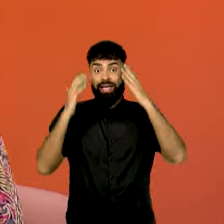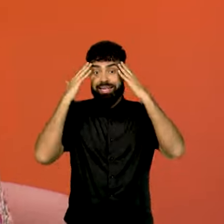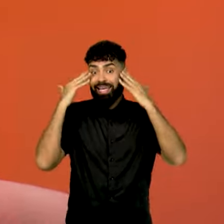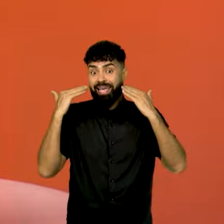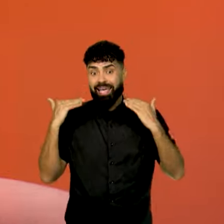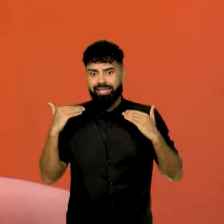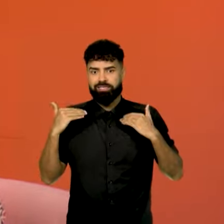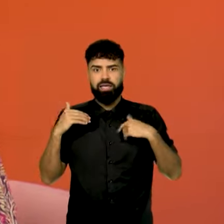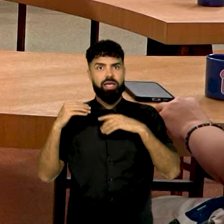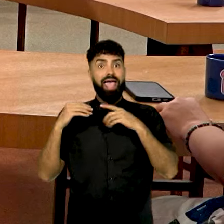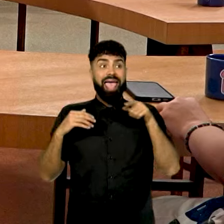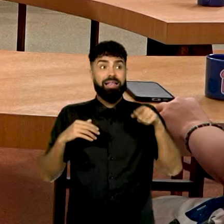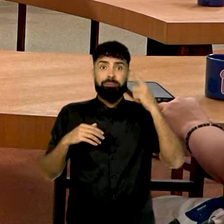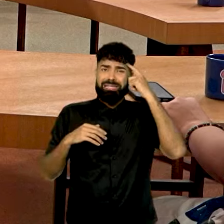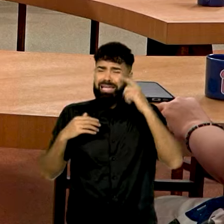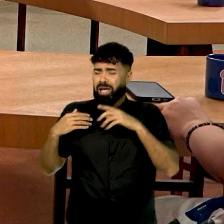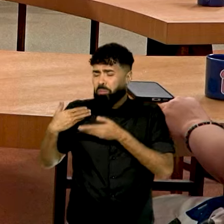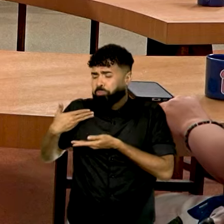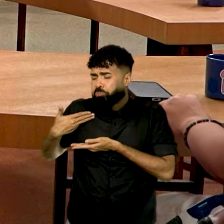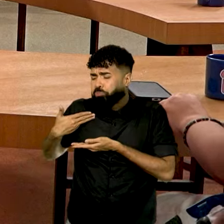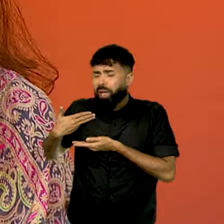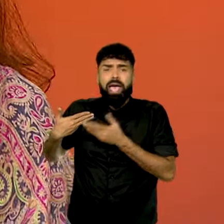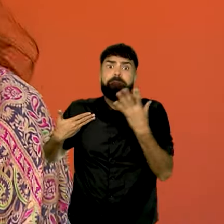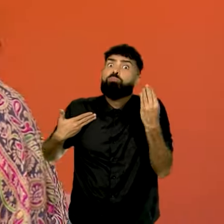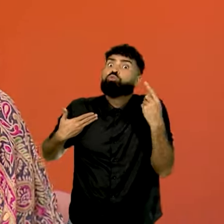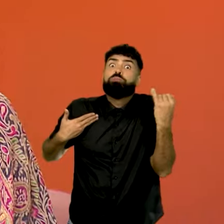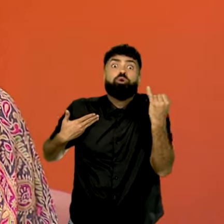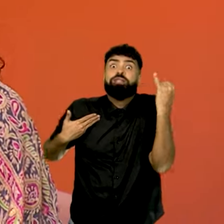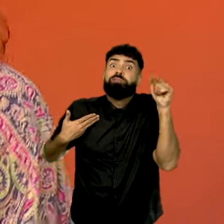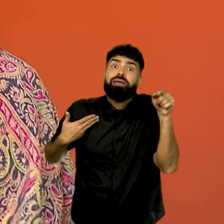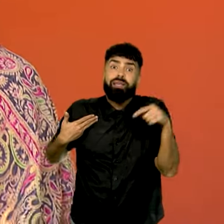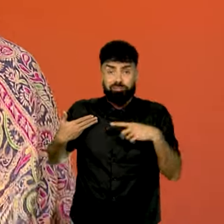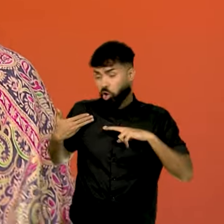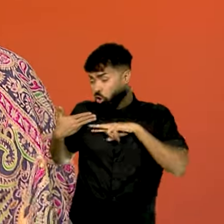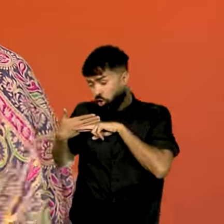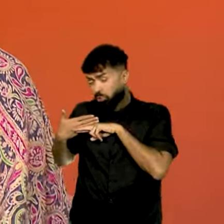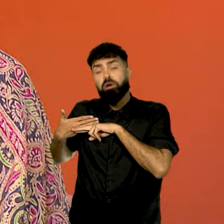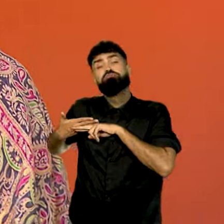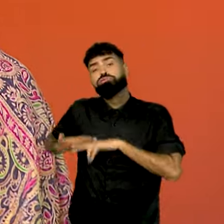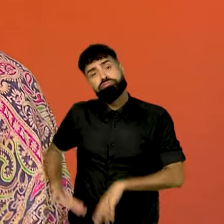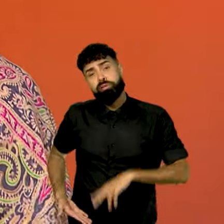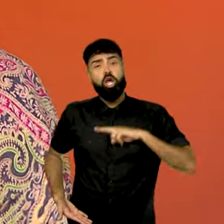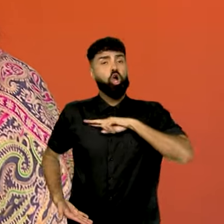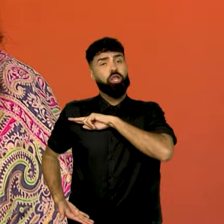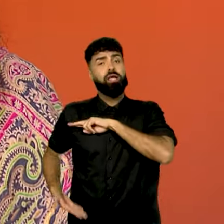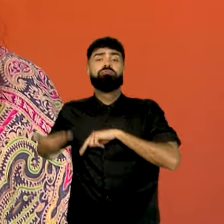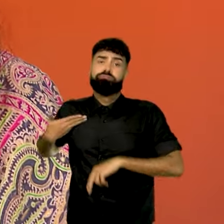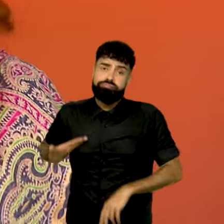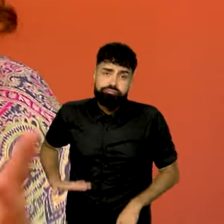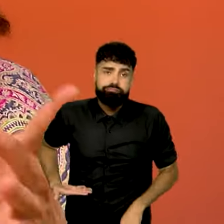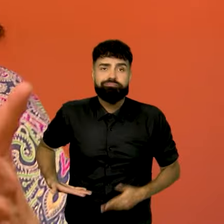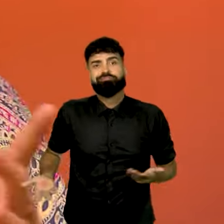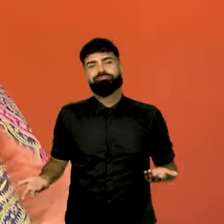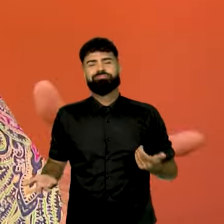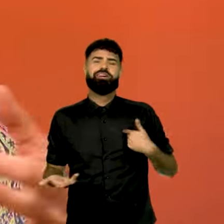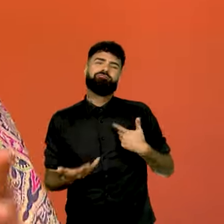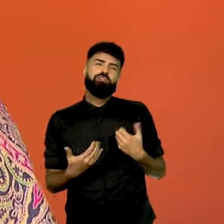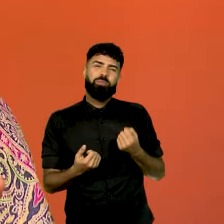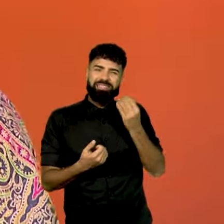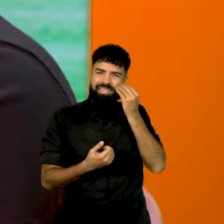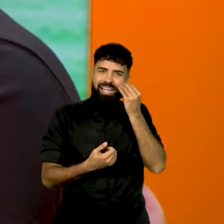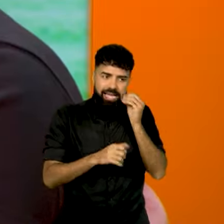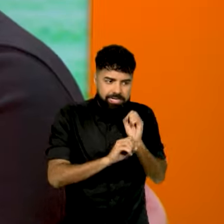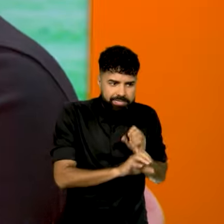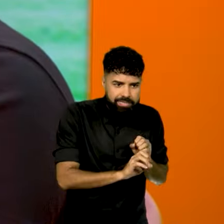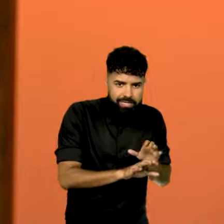é muito pra elas. É claro. E o seu cabelo cortar não é nada. Porque a gente corta, ele vai crescer, a gente corta. Então, assim, é você tentar